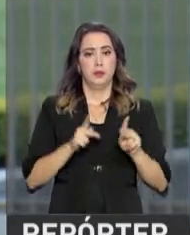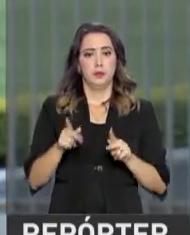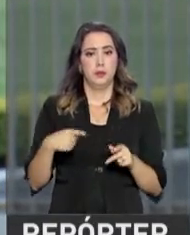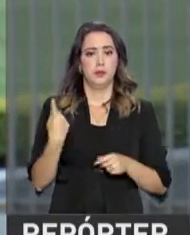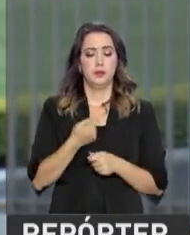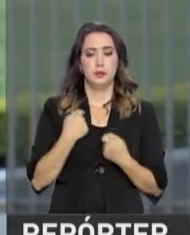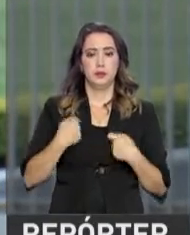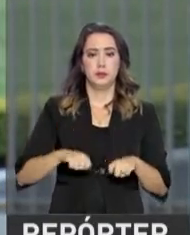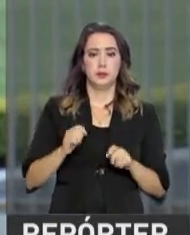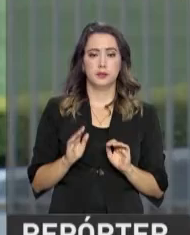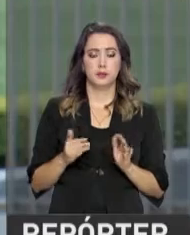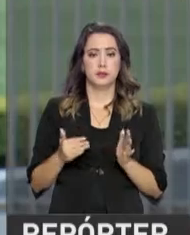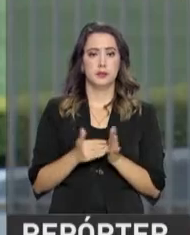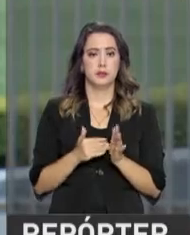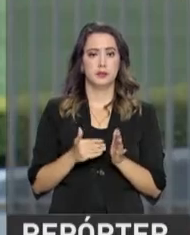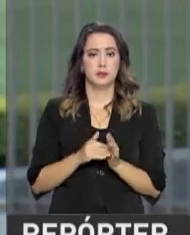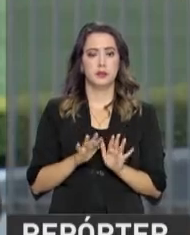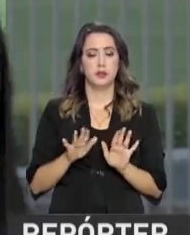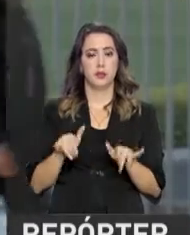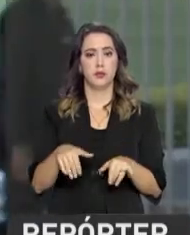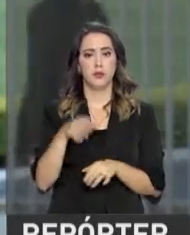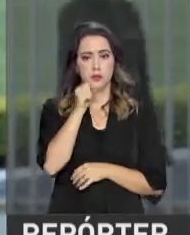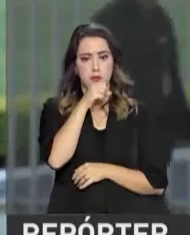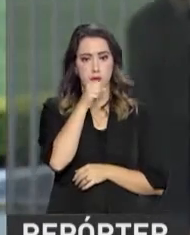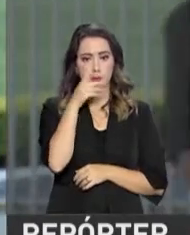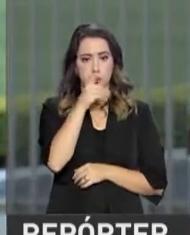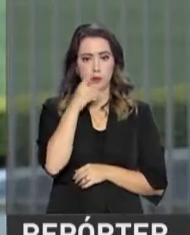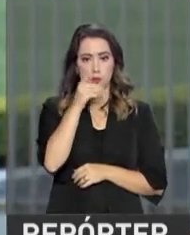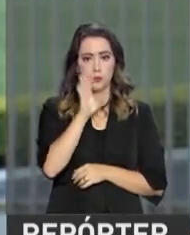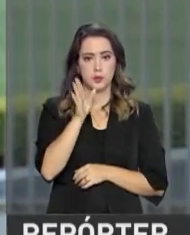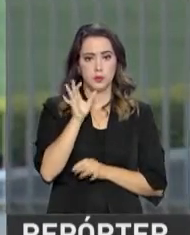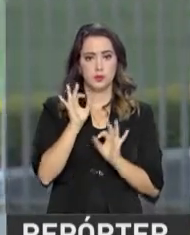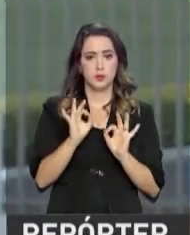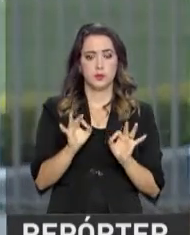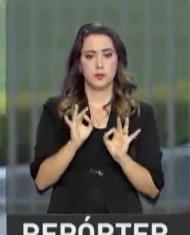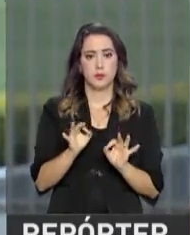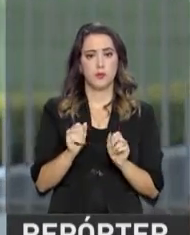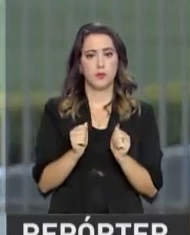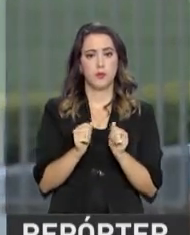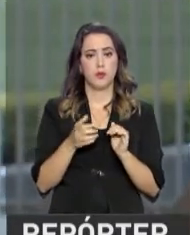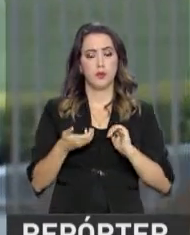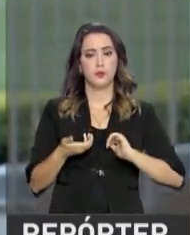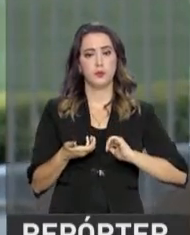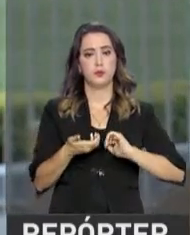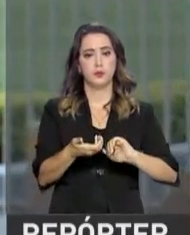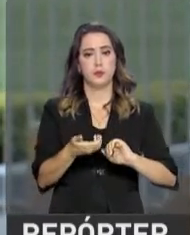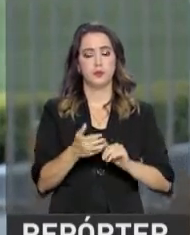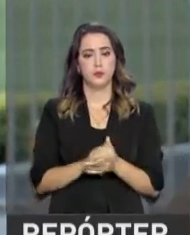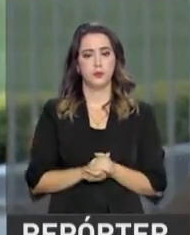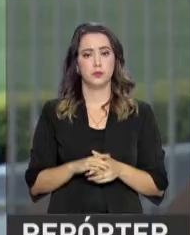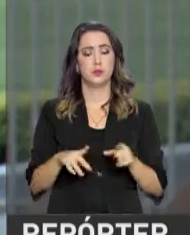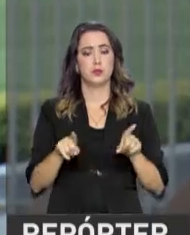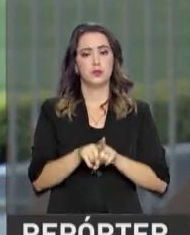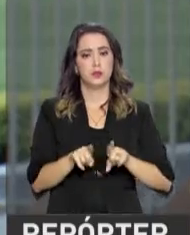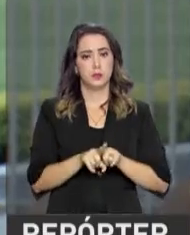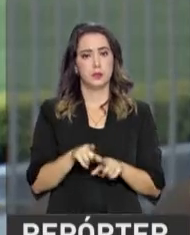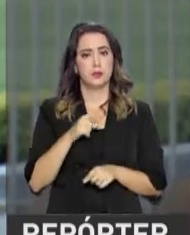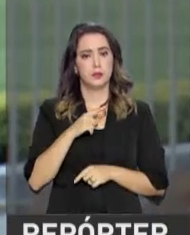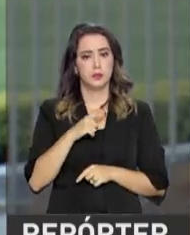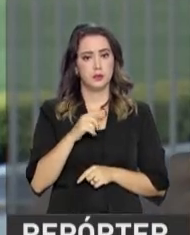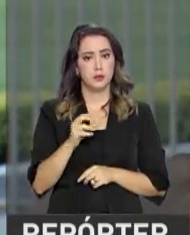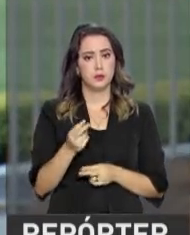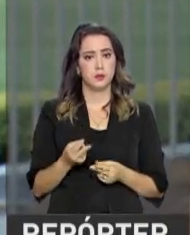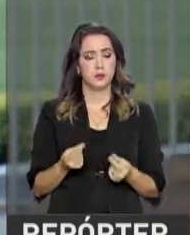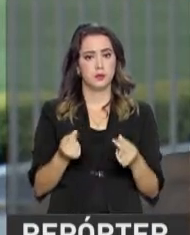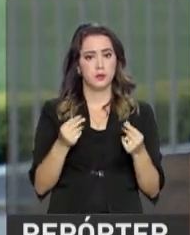deveremos ter isso até o final desta semana enviado, né, para o Congresso Nacional. Além disso, teremos recursos